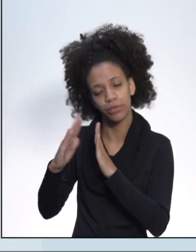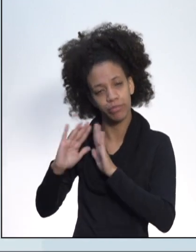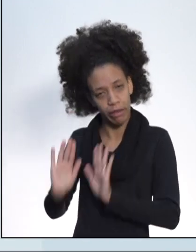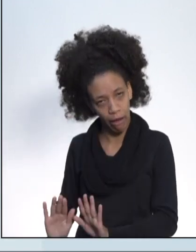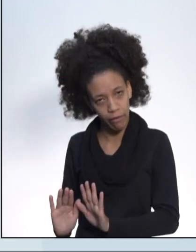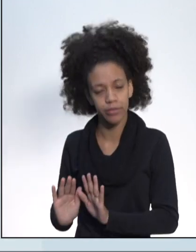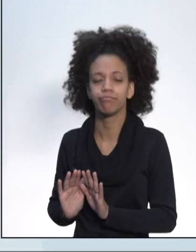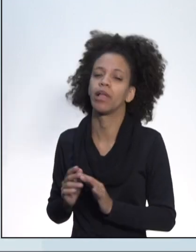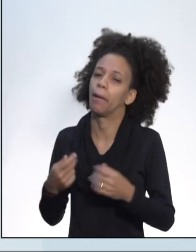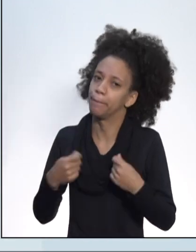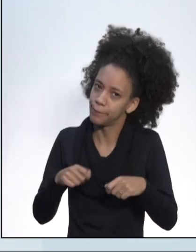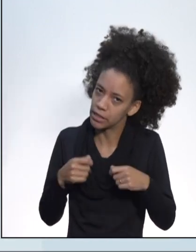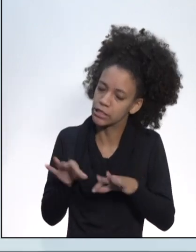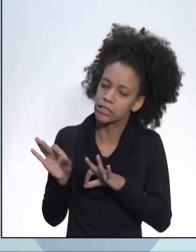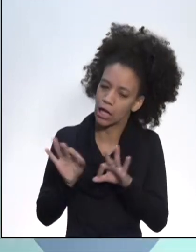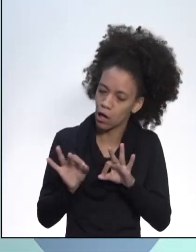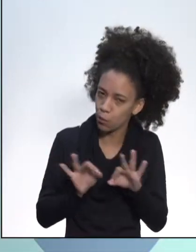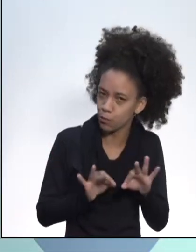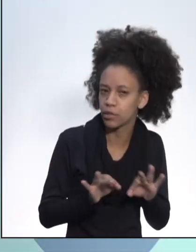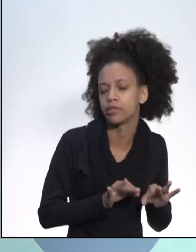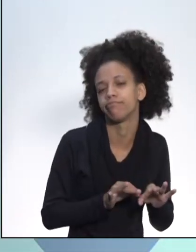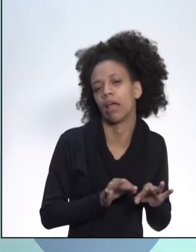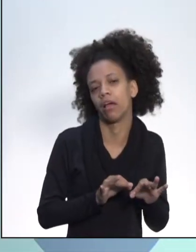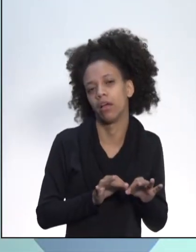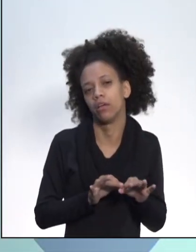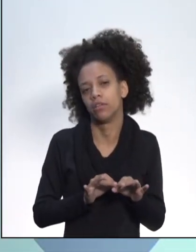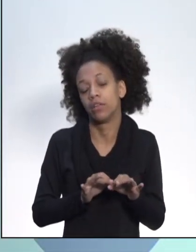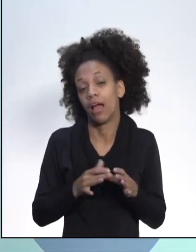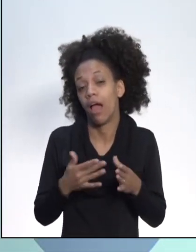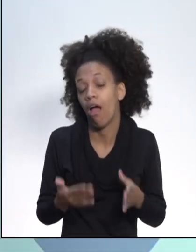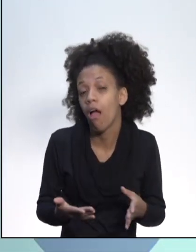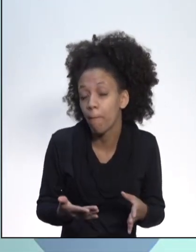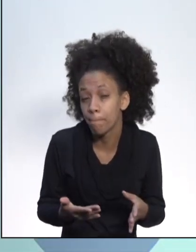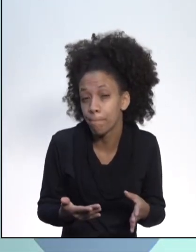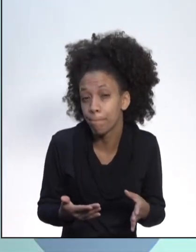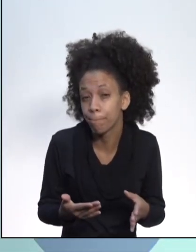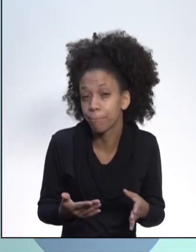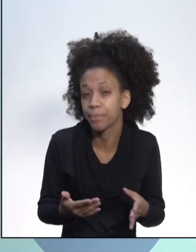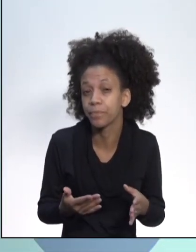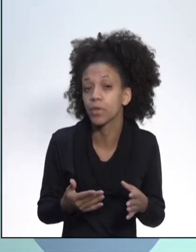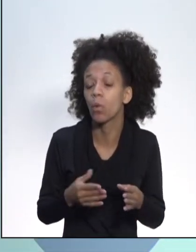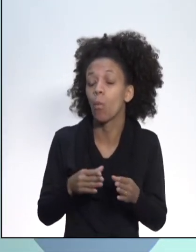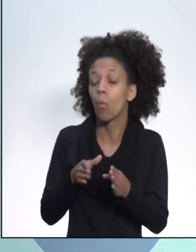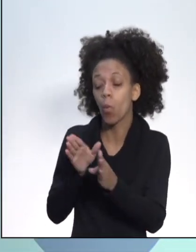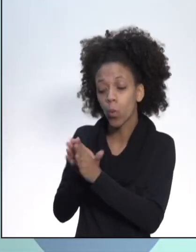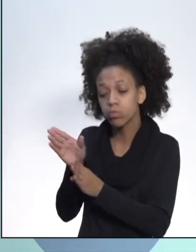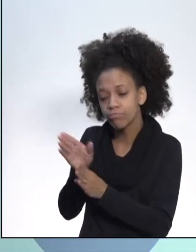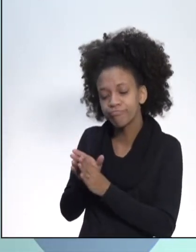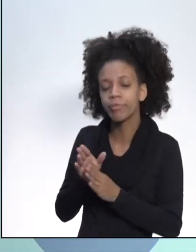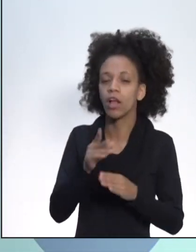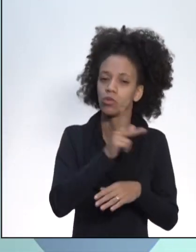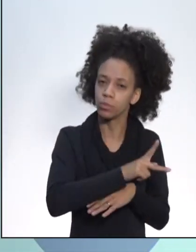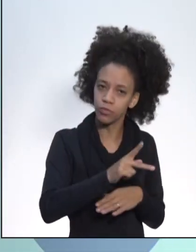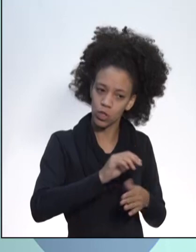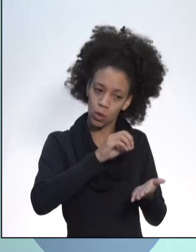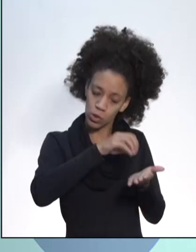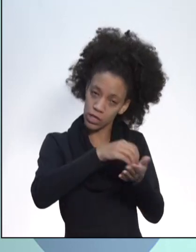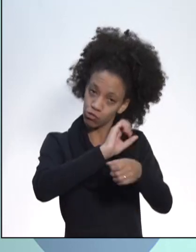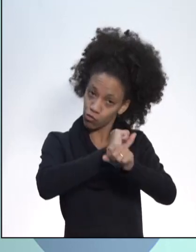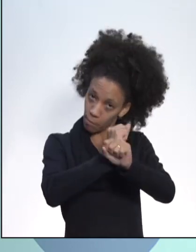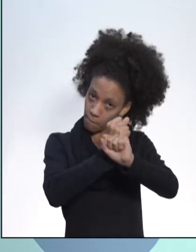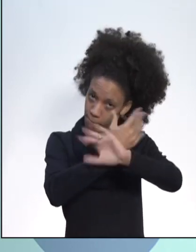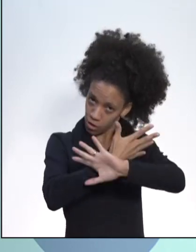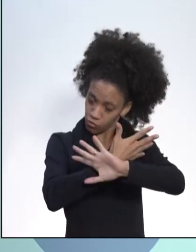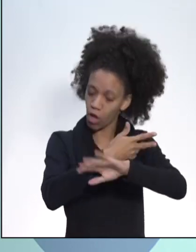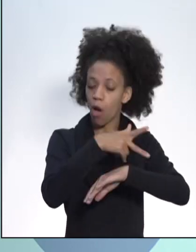casa, com a orientação dos professores de vocês, com a orientação aqui das aulas do Centro de Mídia,